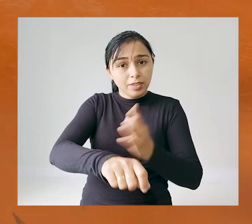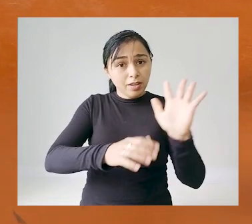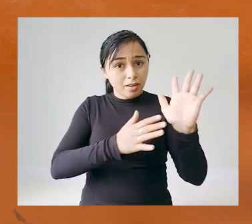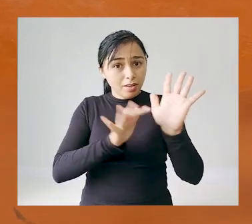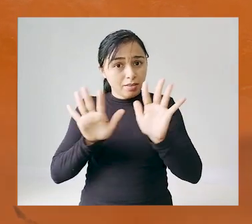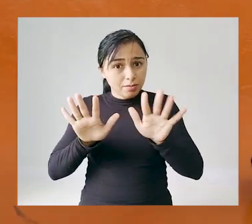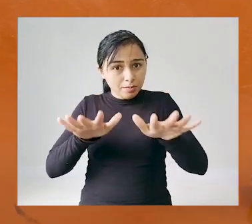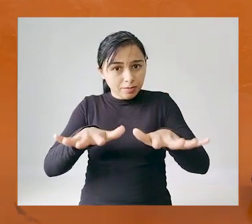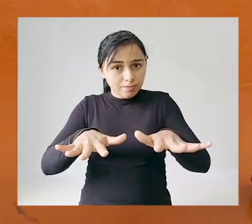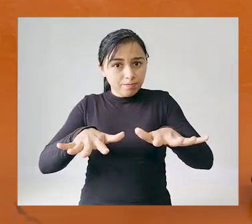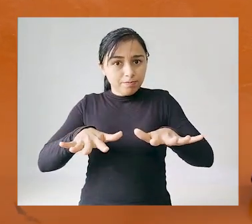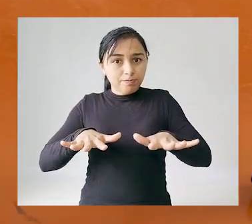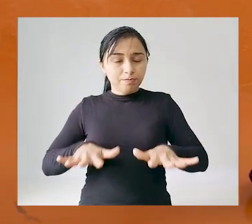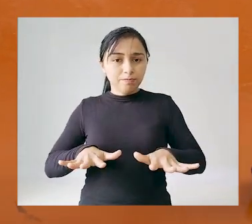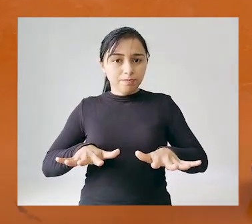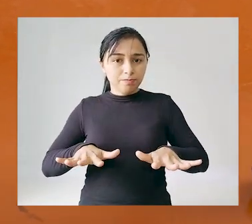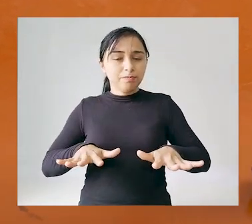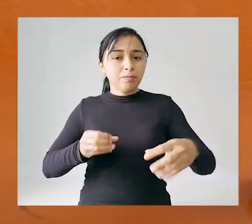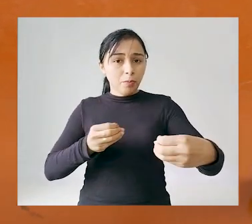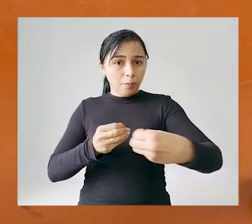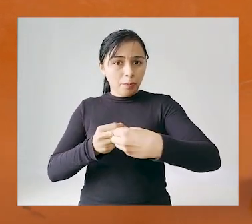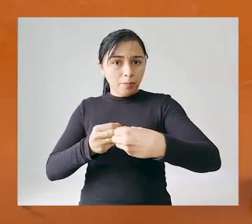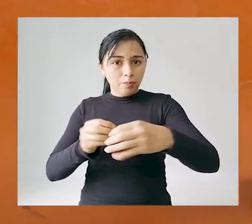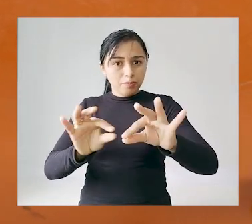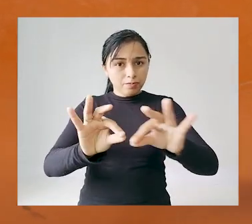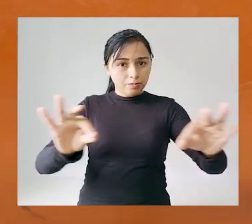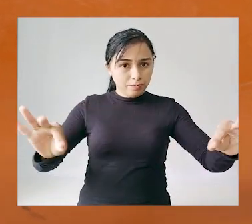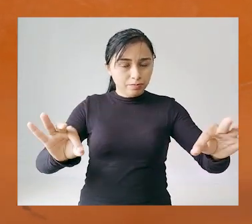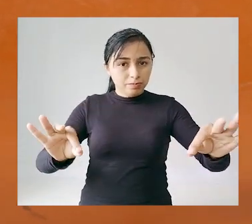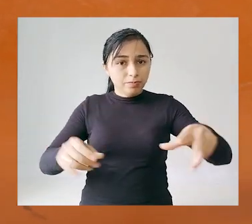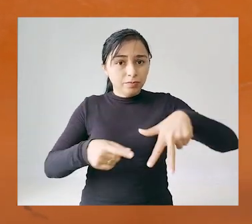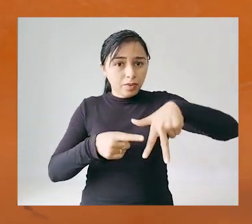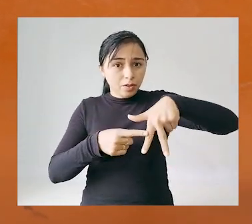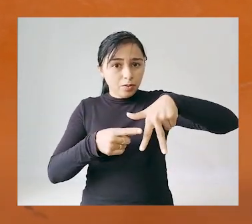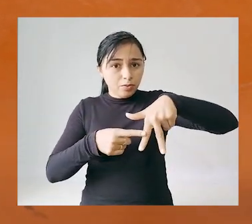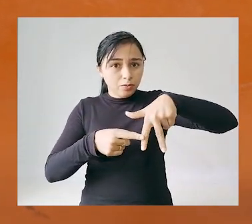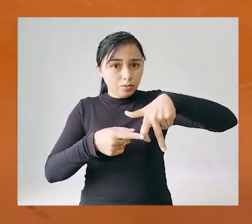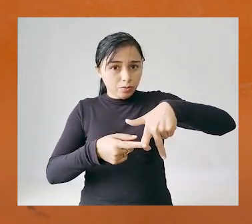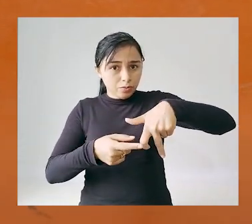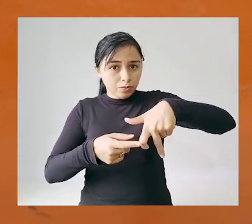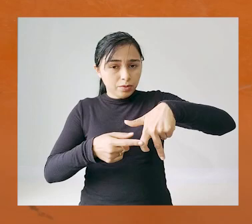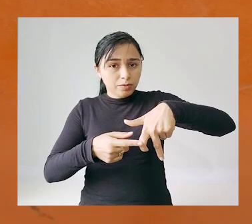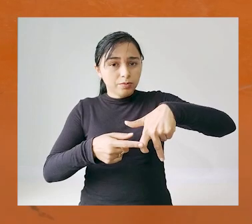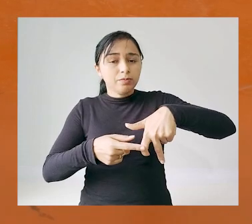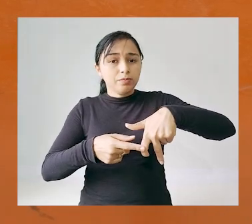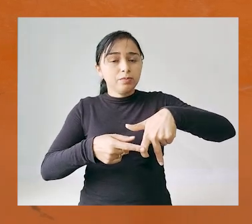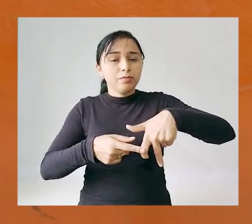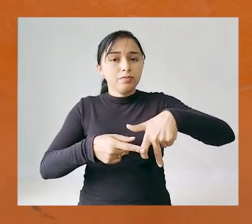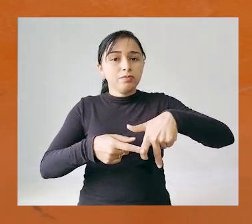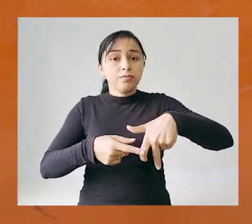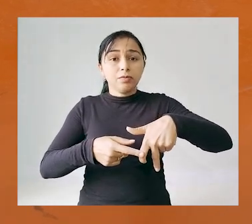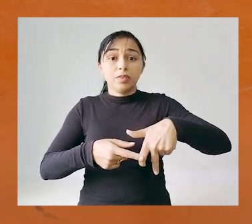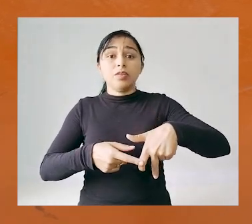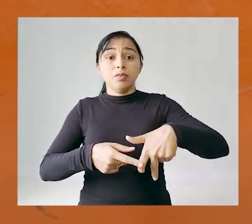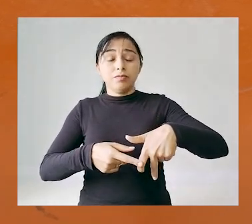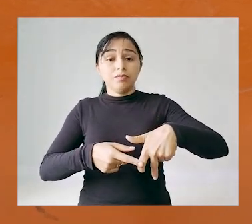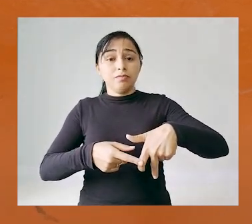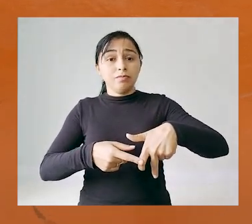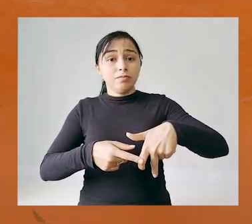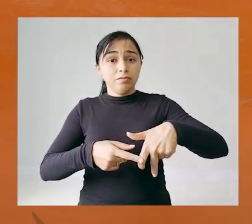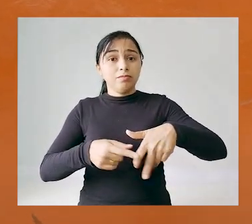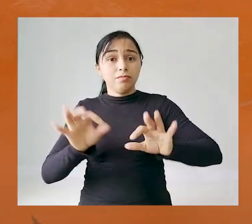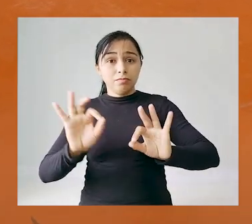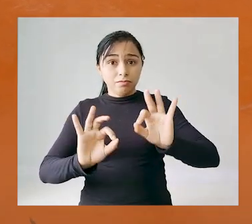início. Observem também que o joelho ele está colado ao chão. Quando eu dou o comando prontos, levanta